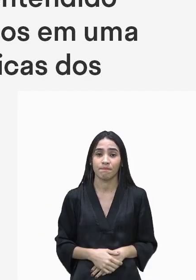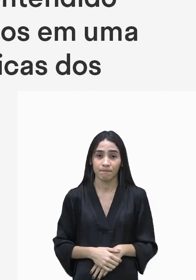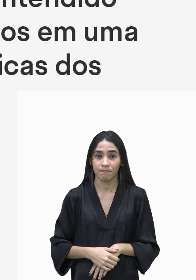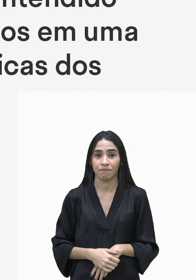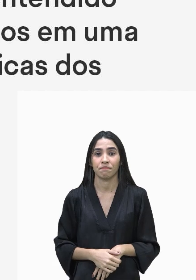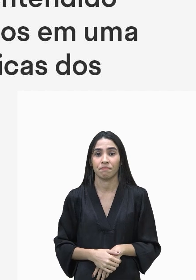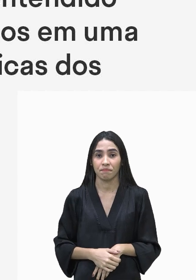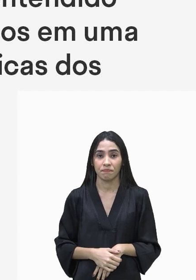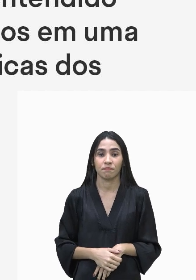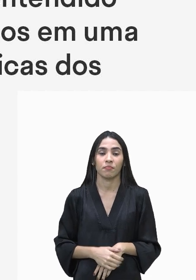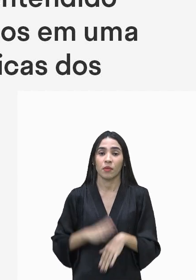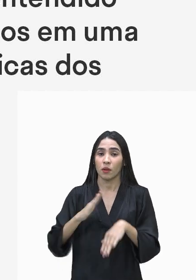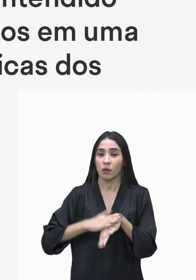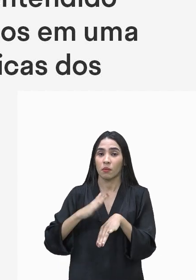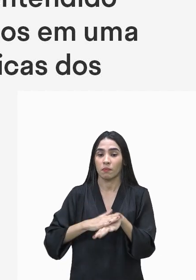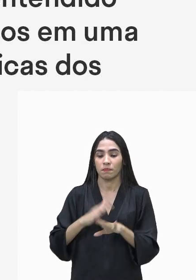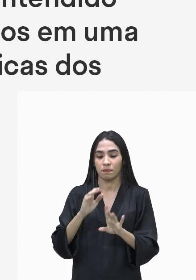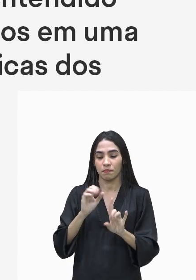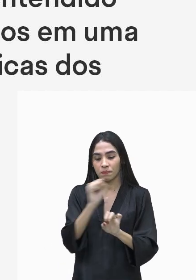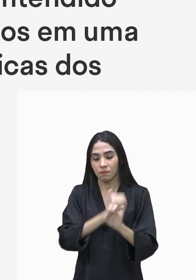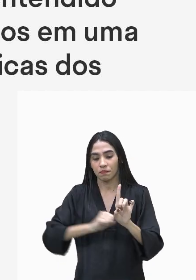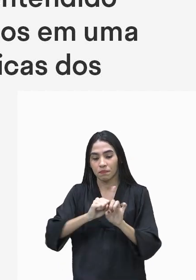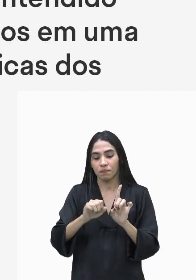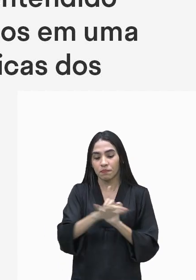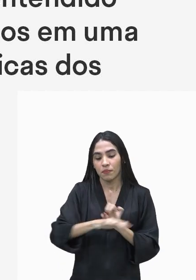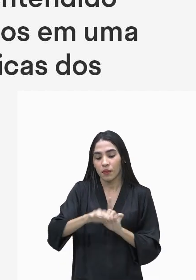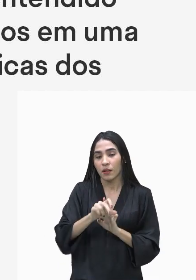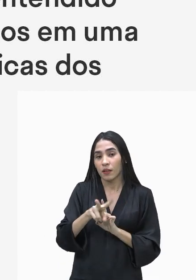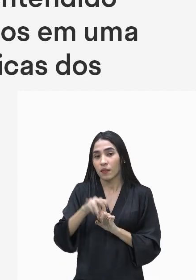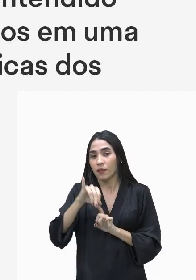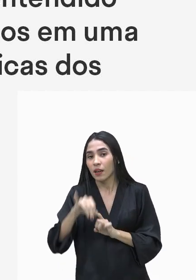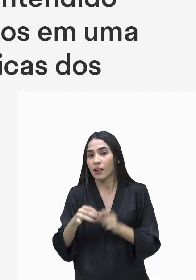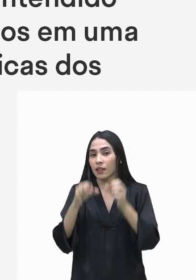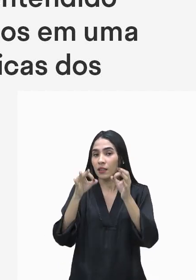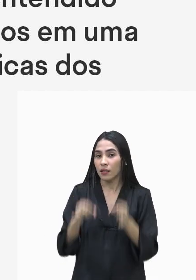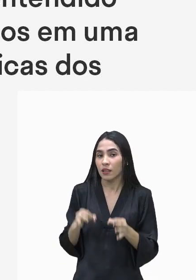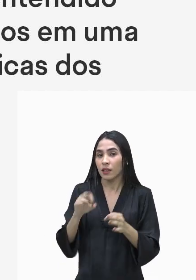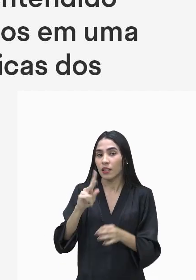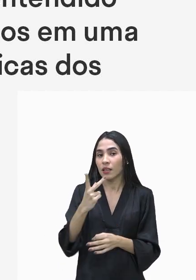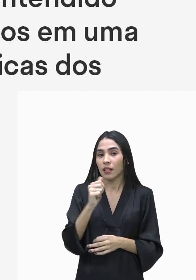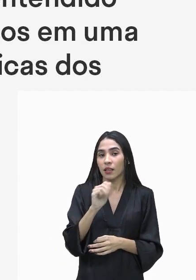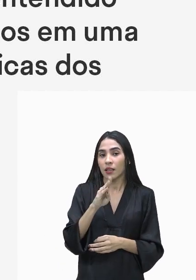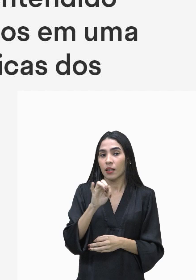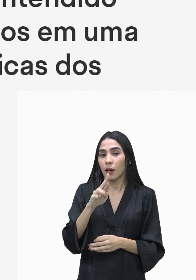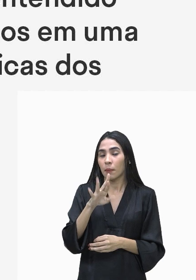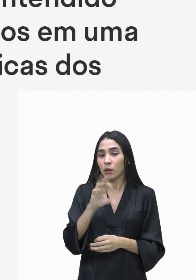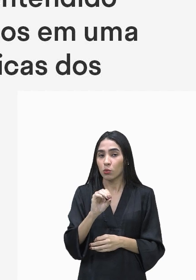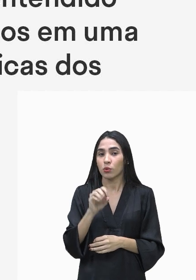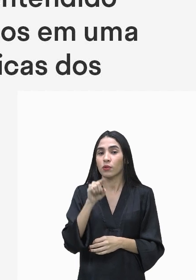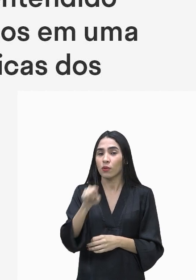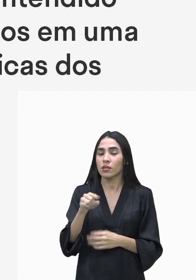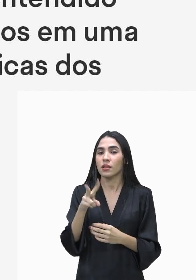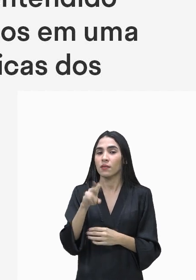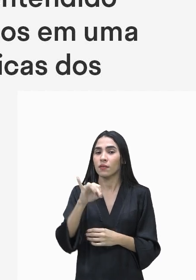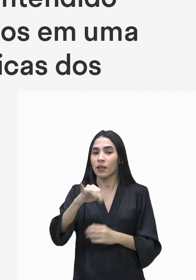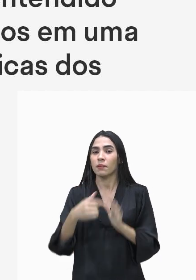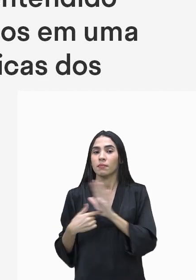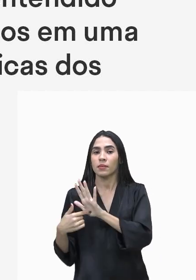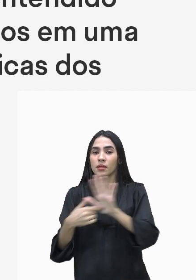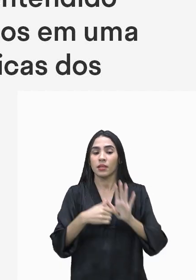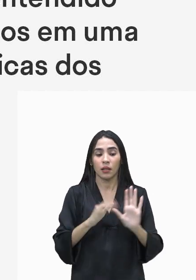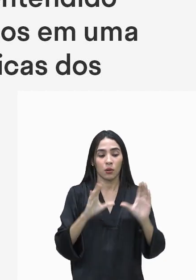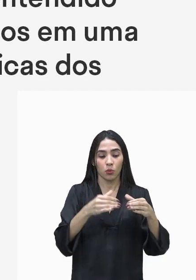seu meio social que vai determinar o seu hábitos. Isso você traz aí do seu